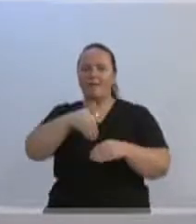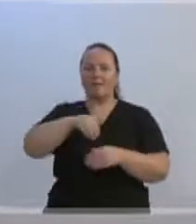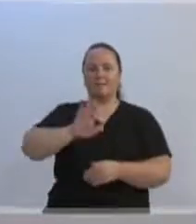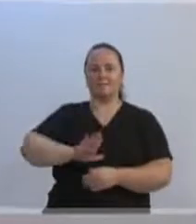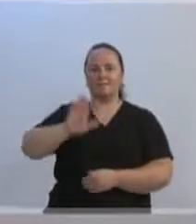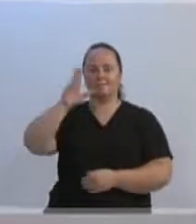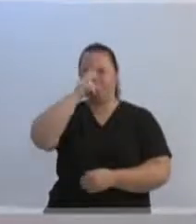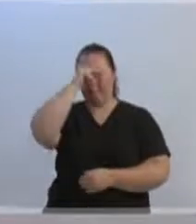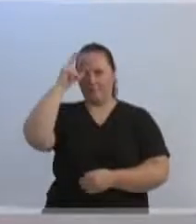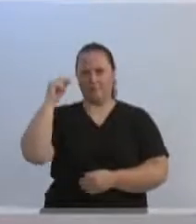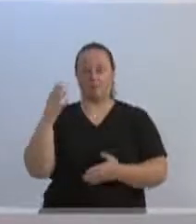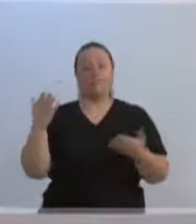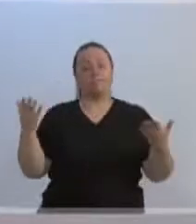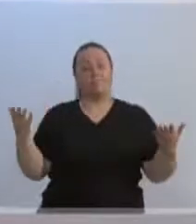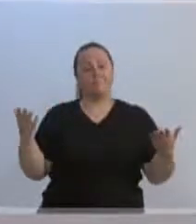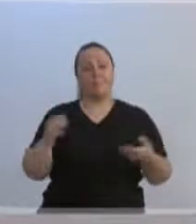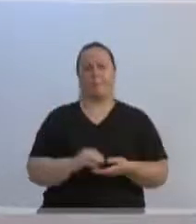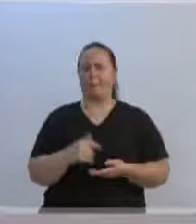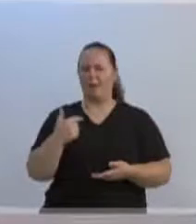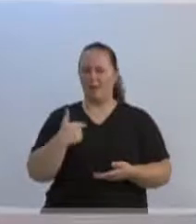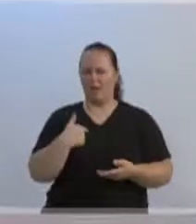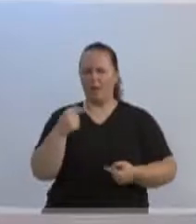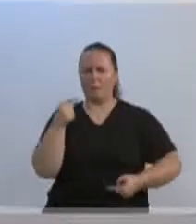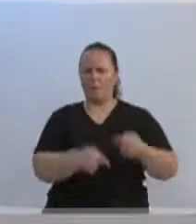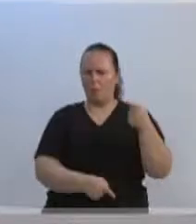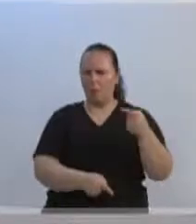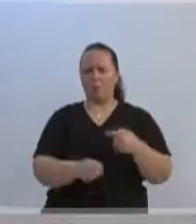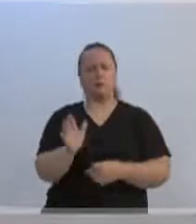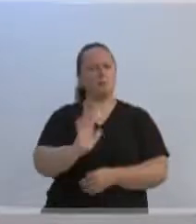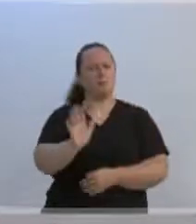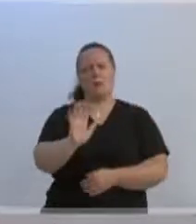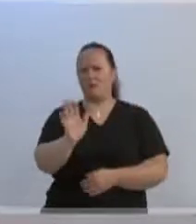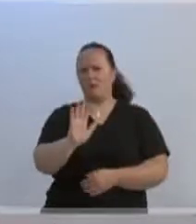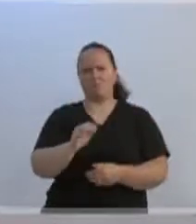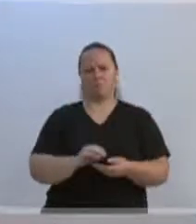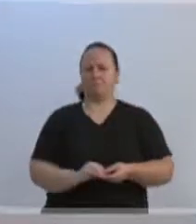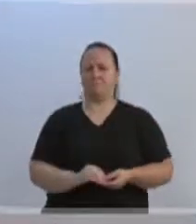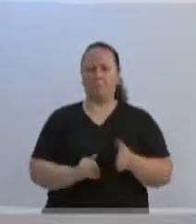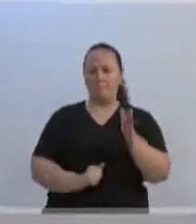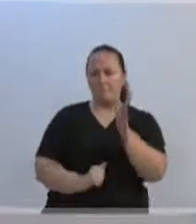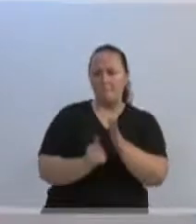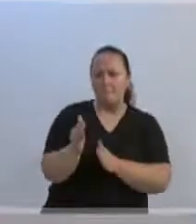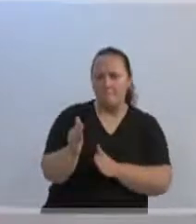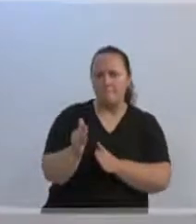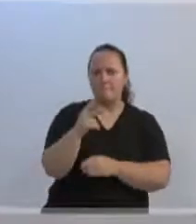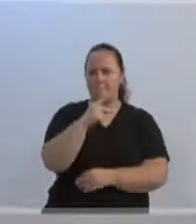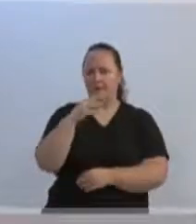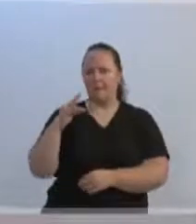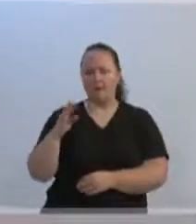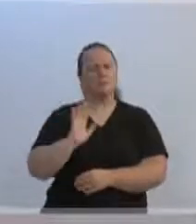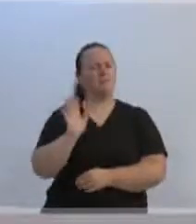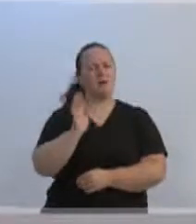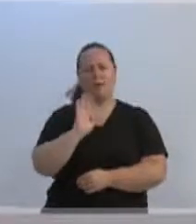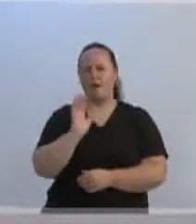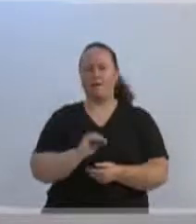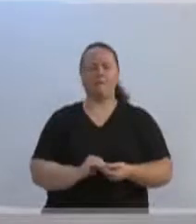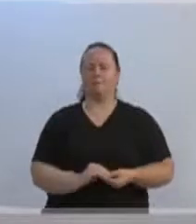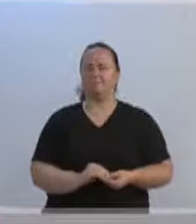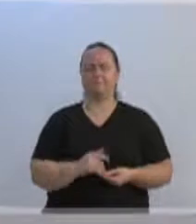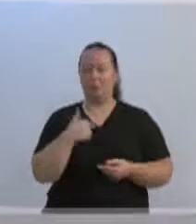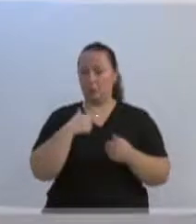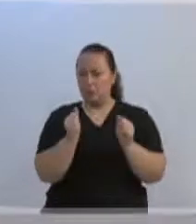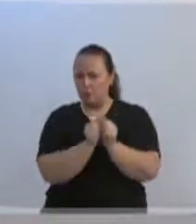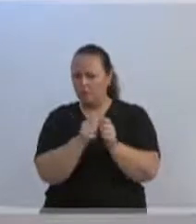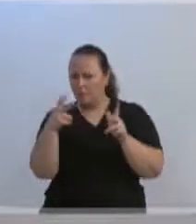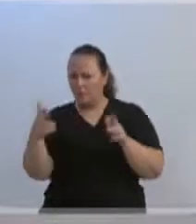realidade e não vamos torcer contra não não vamos fazer como fizeram em brasília para derrubar o pt quanto pior melhor e até agora junto com os com temer nada